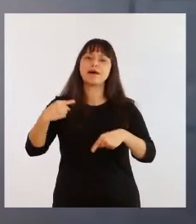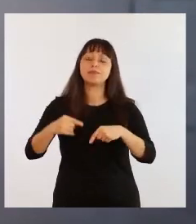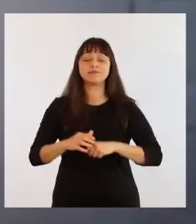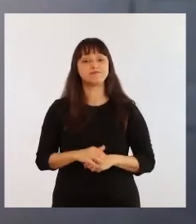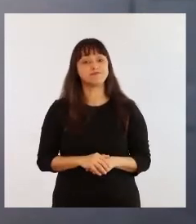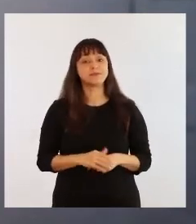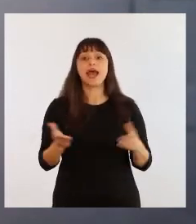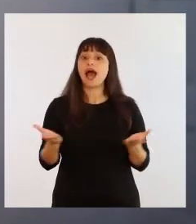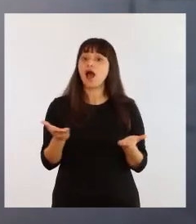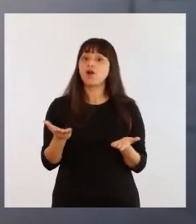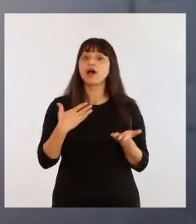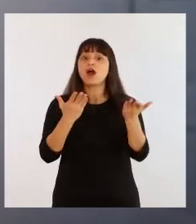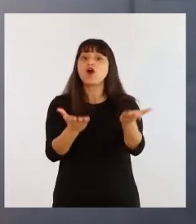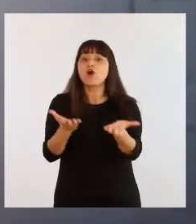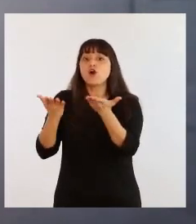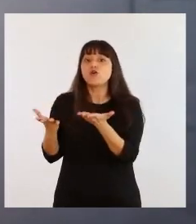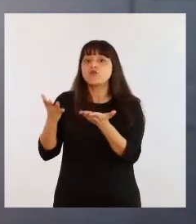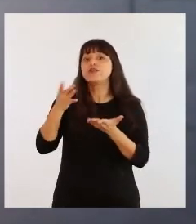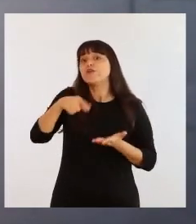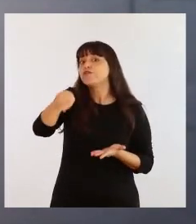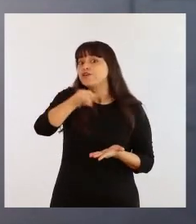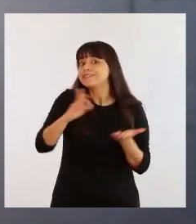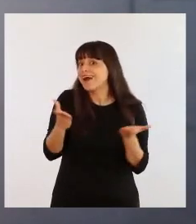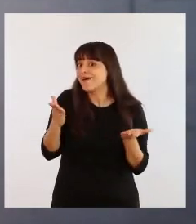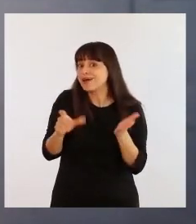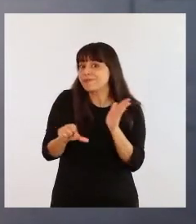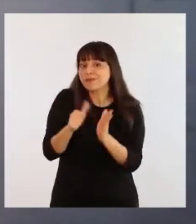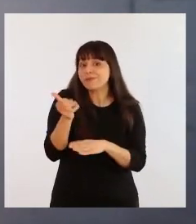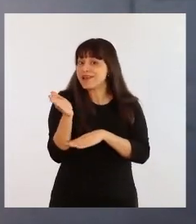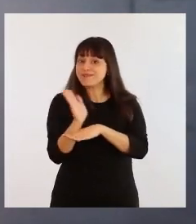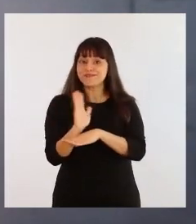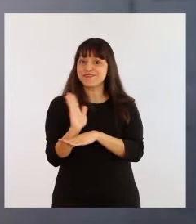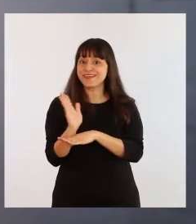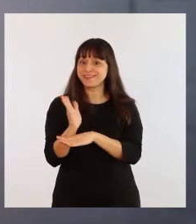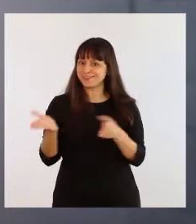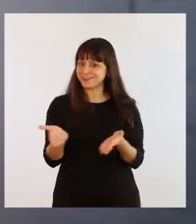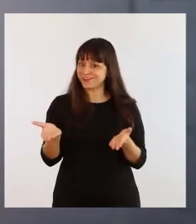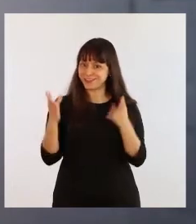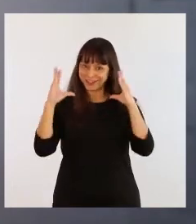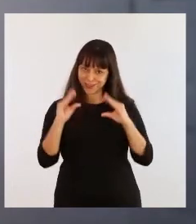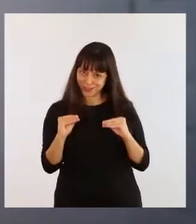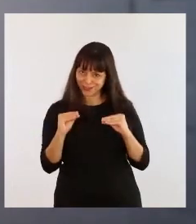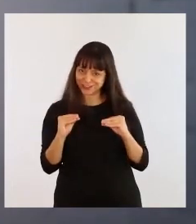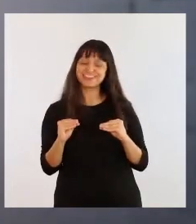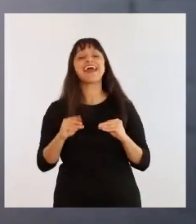então vocês a assistir nosso primeiro vídeo da noite de hoje, que é